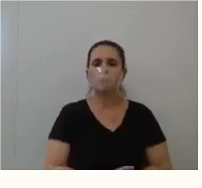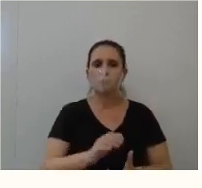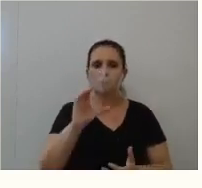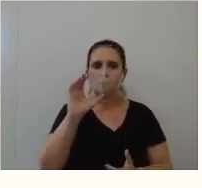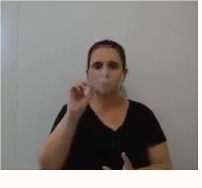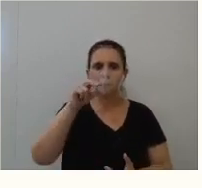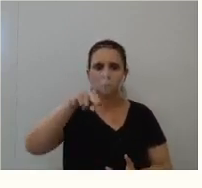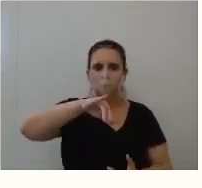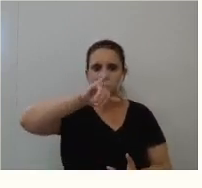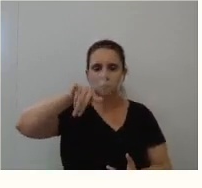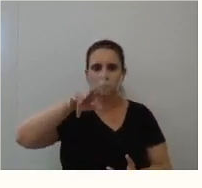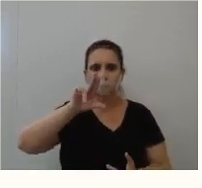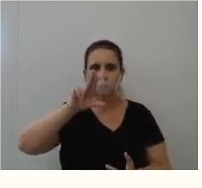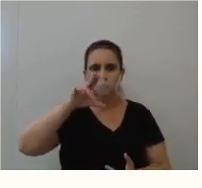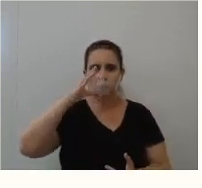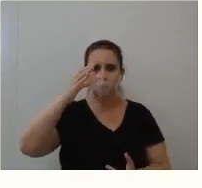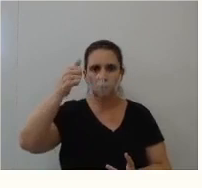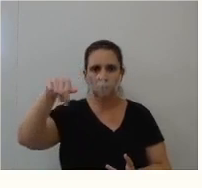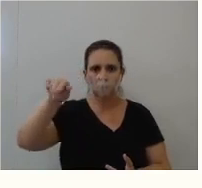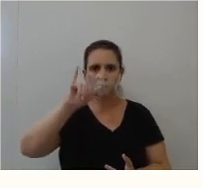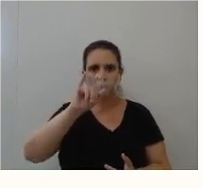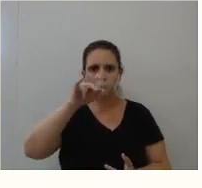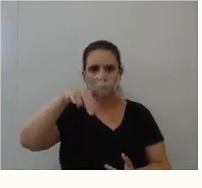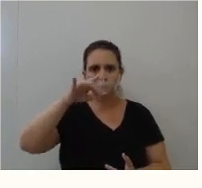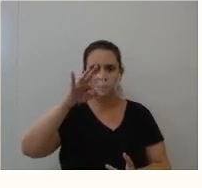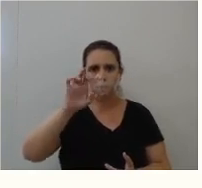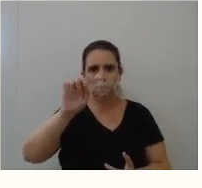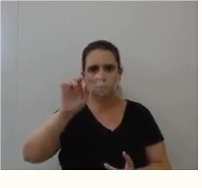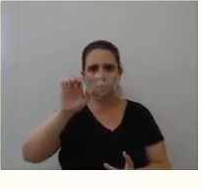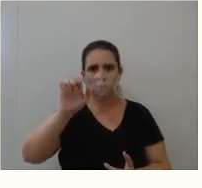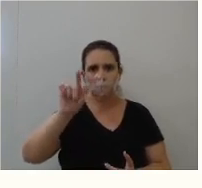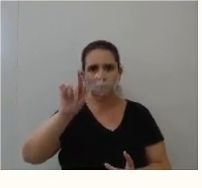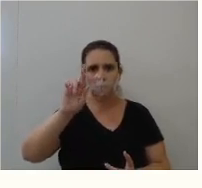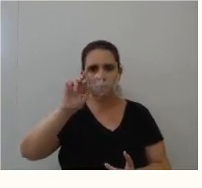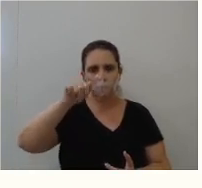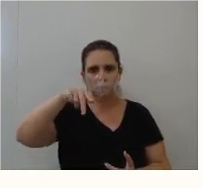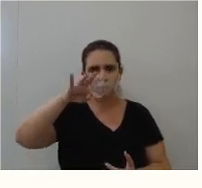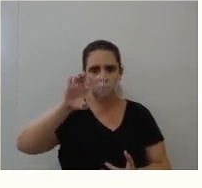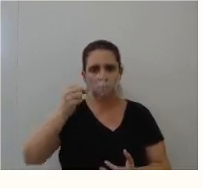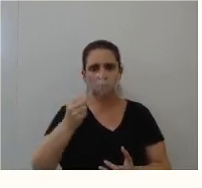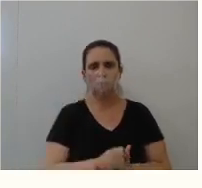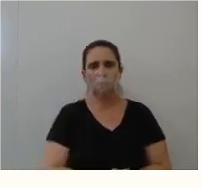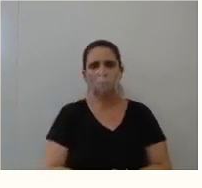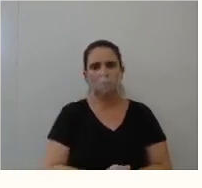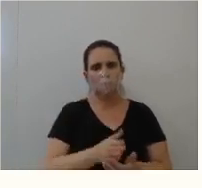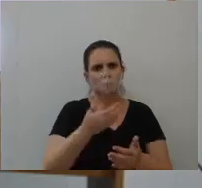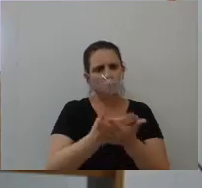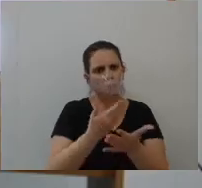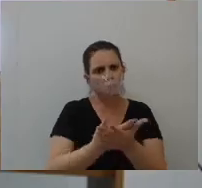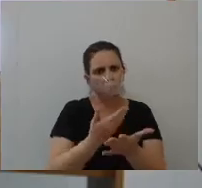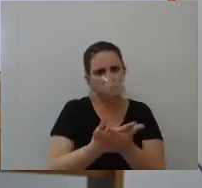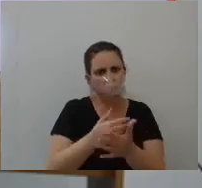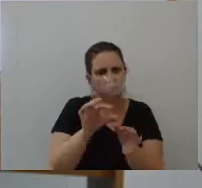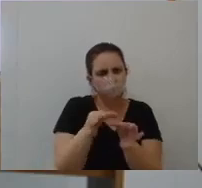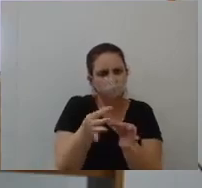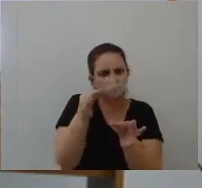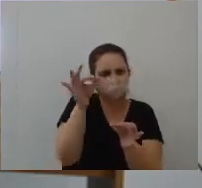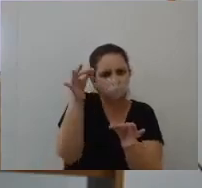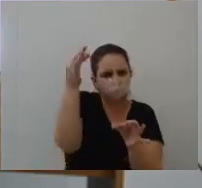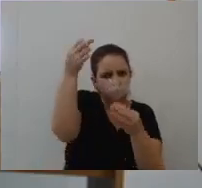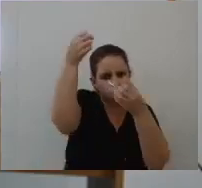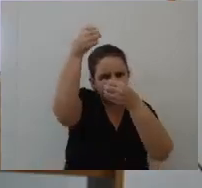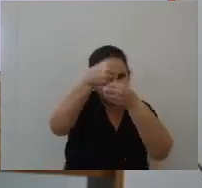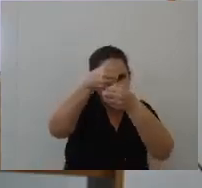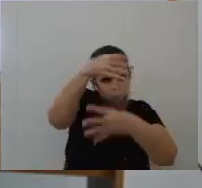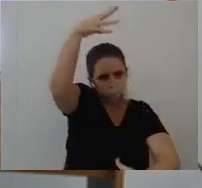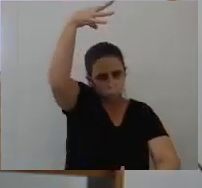conjunções integrantes, que são só duas, né? O se e o que, beleza? É uma aula bem grande, tá, pessoal? Vamos lá. Aí nós